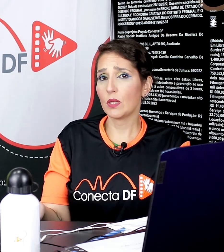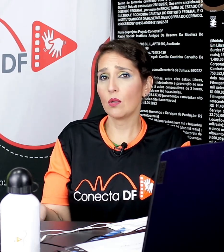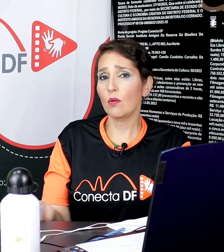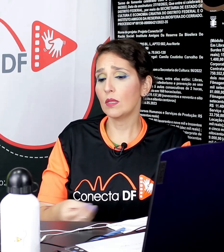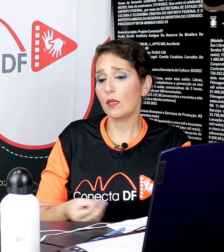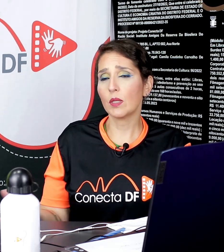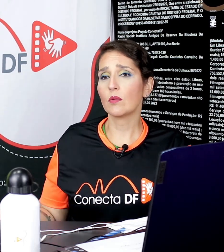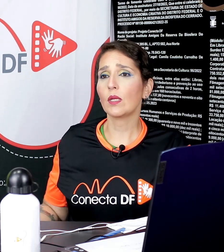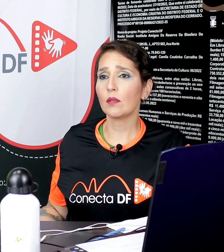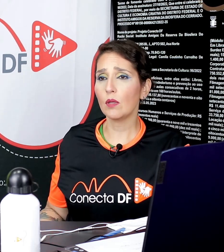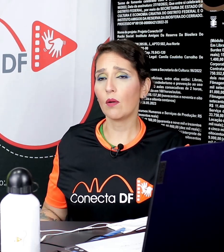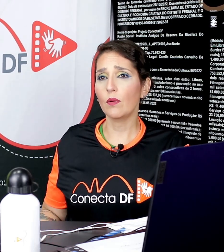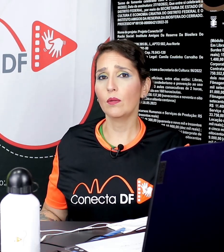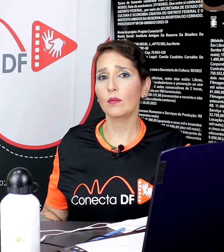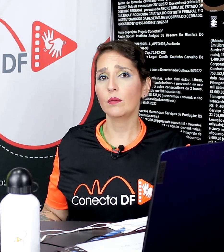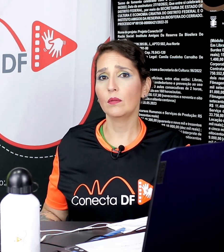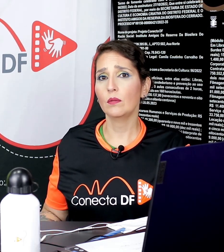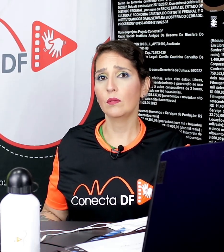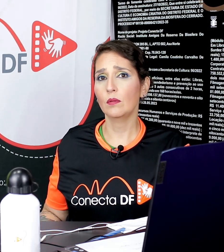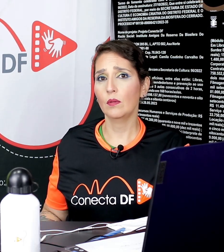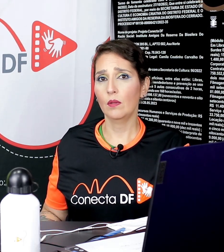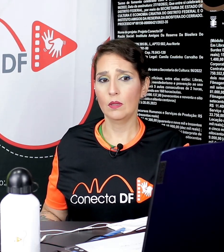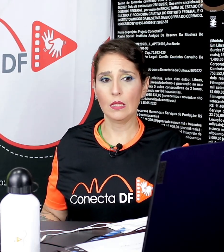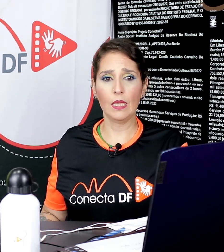essas pessoas, Libras não é natural. Certo?